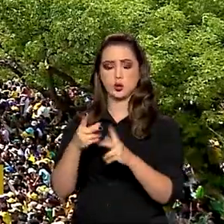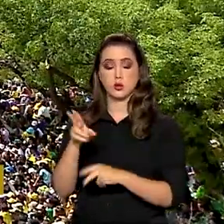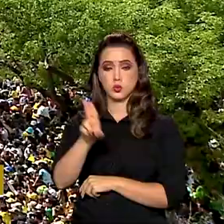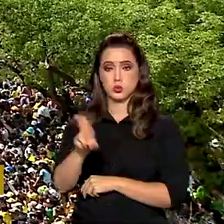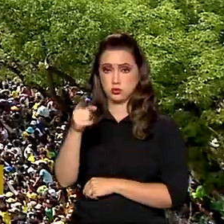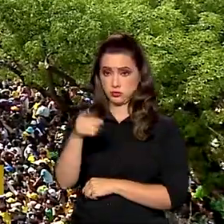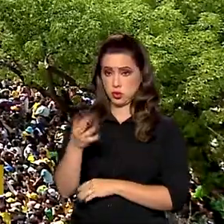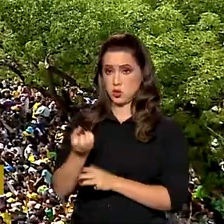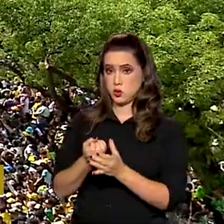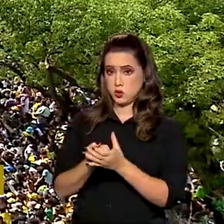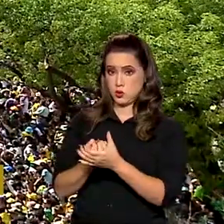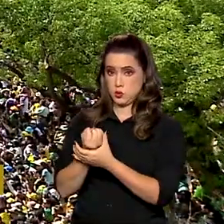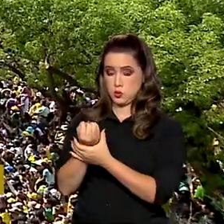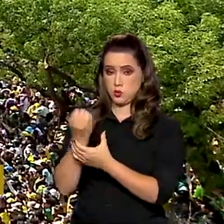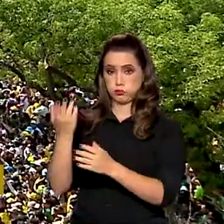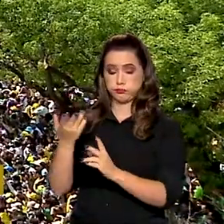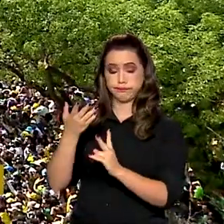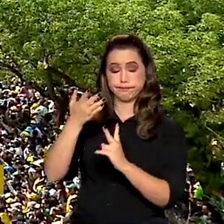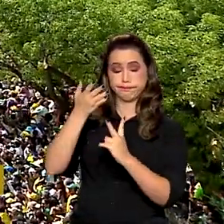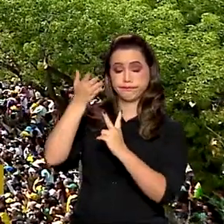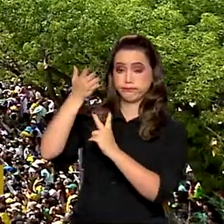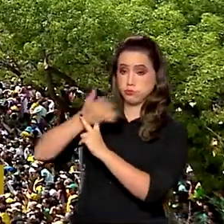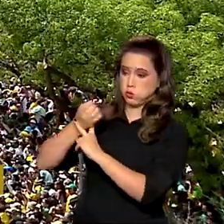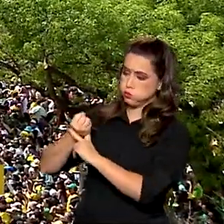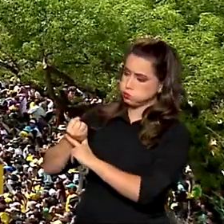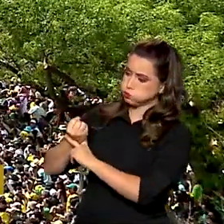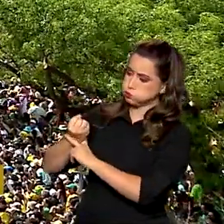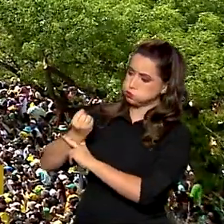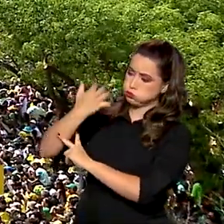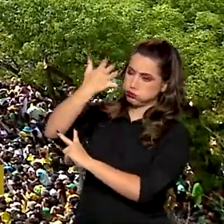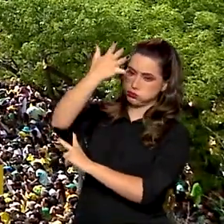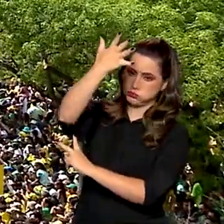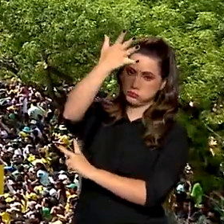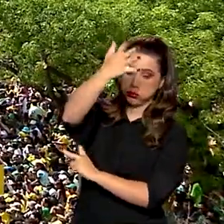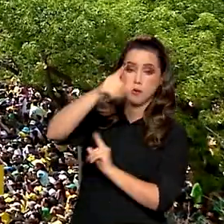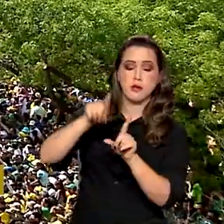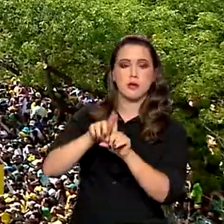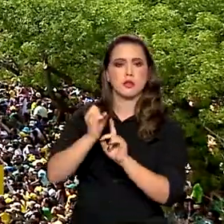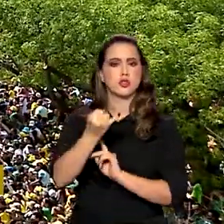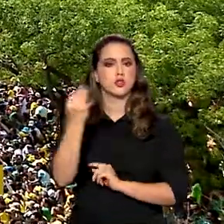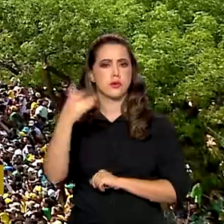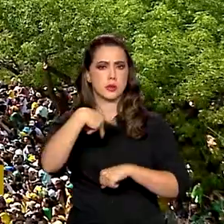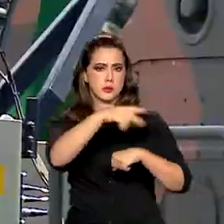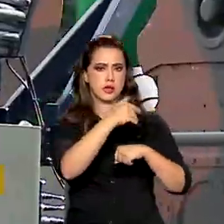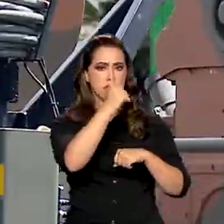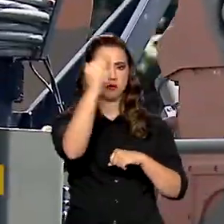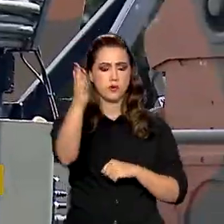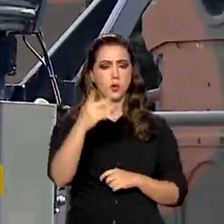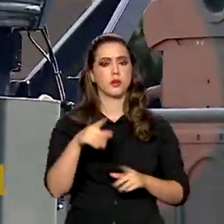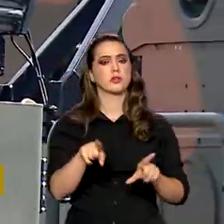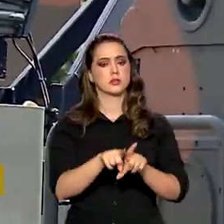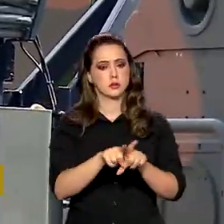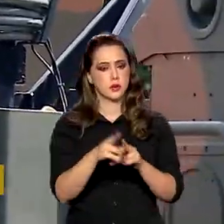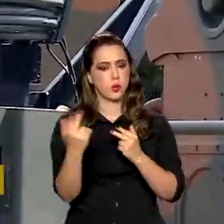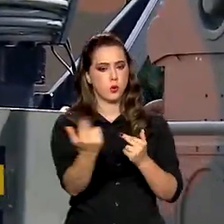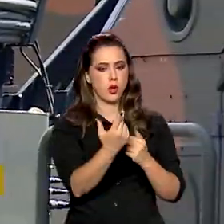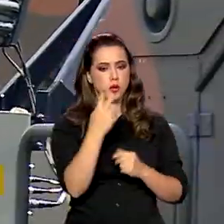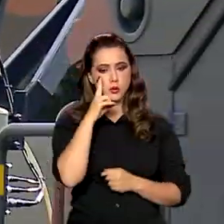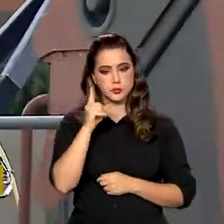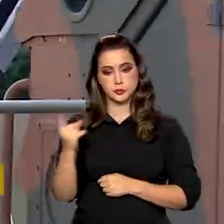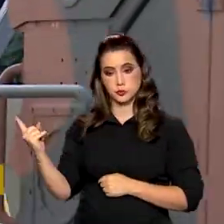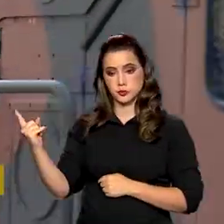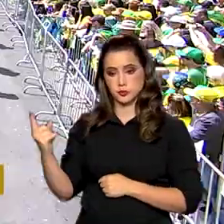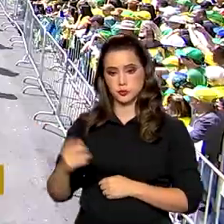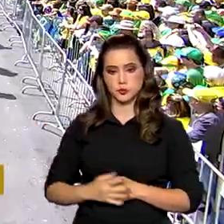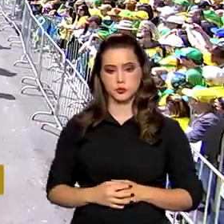equipamento. Lembrando que esse equipamento também, países do mundo também possuem esse equipamento, e esse armamento também